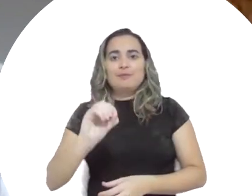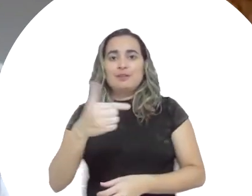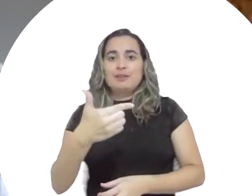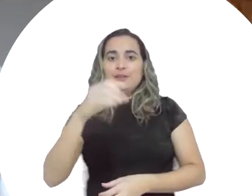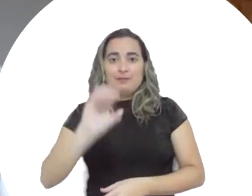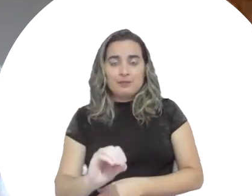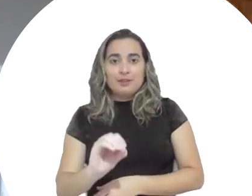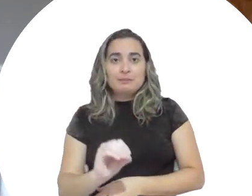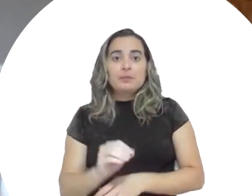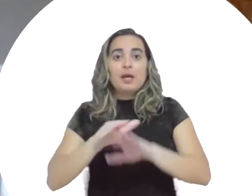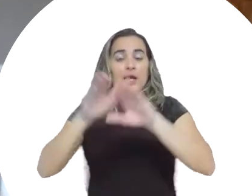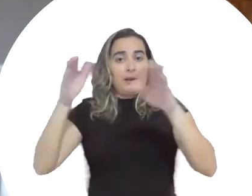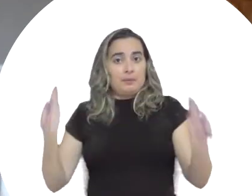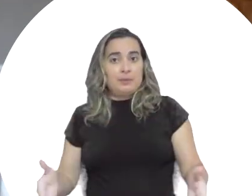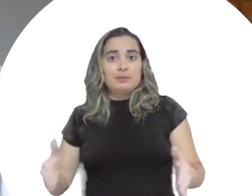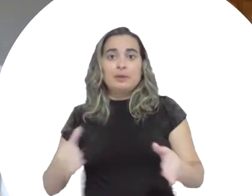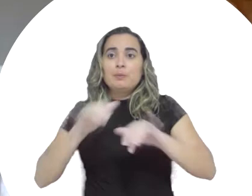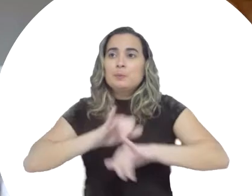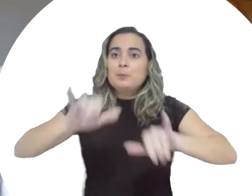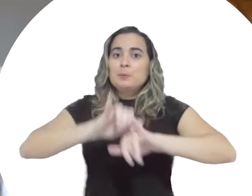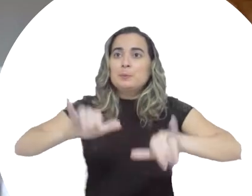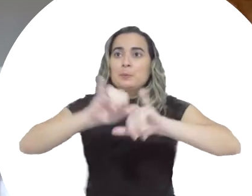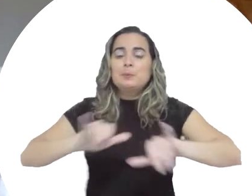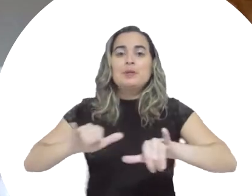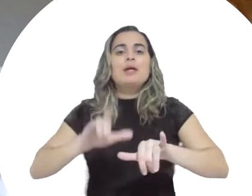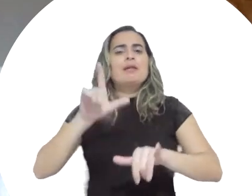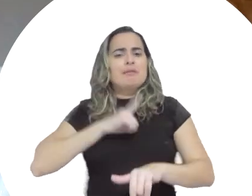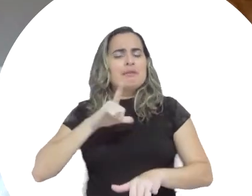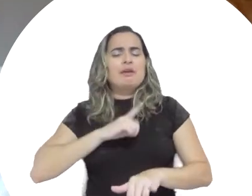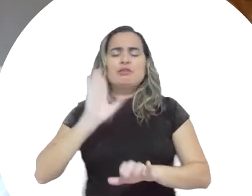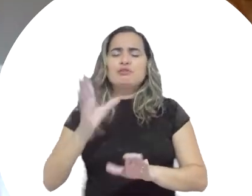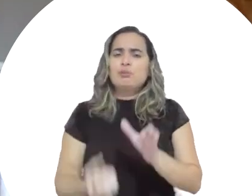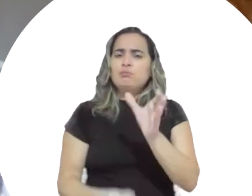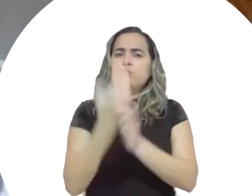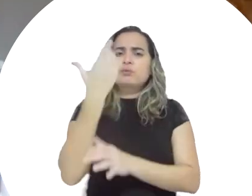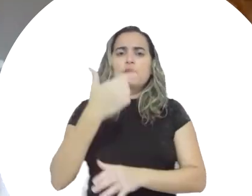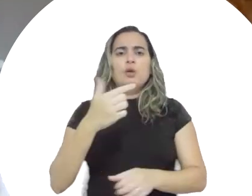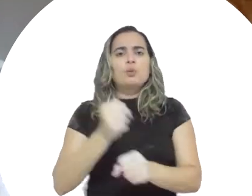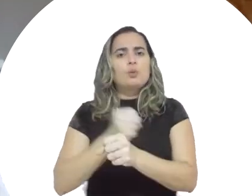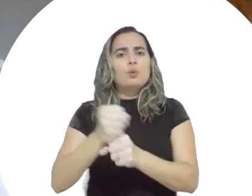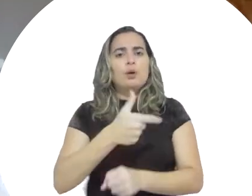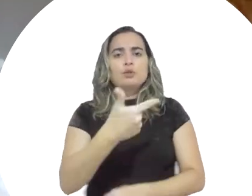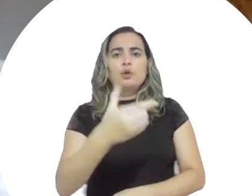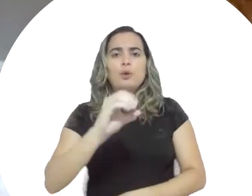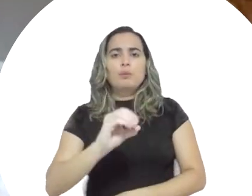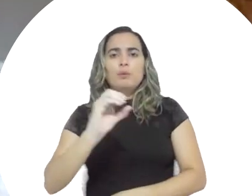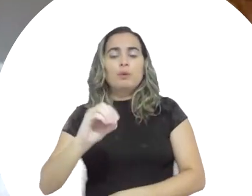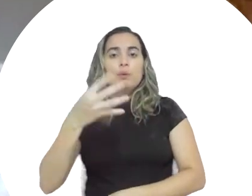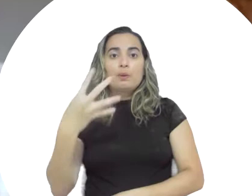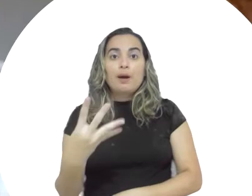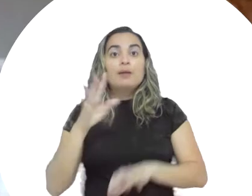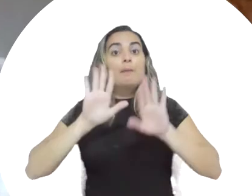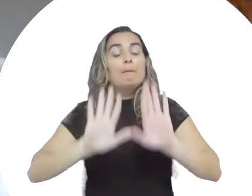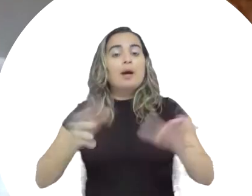Então, a campanha do mesário voluntário ela já existe desde 2004, mas este ano foi dada